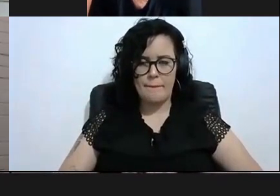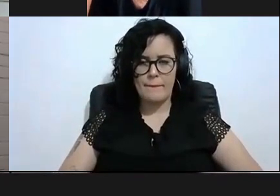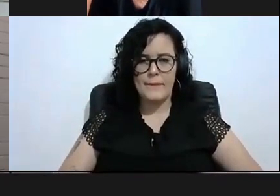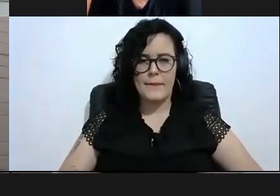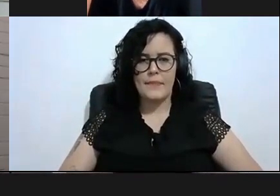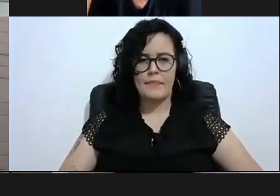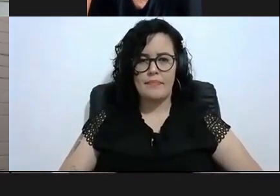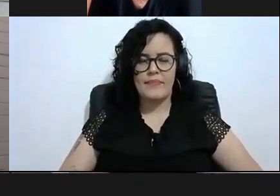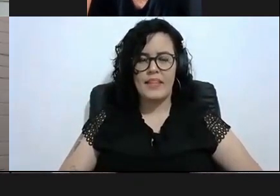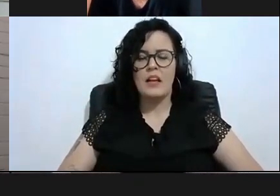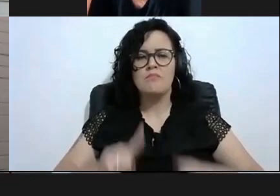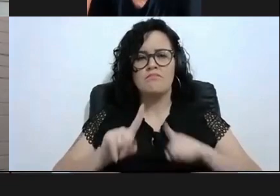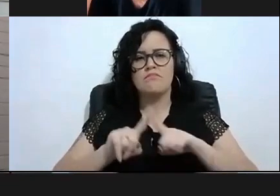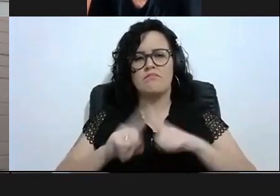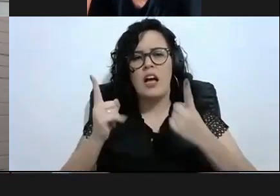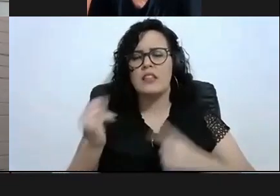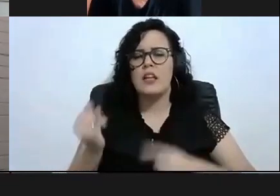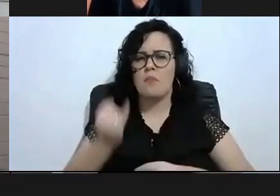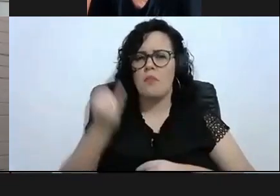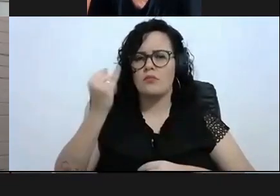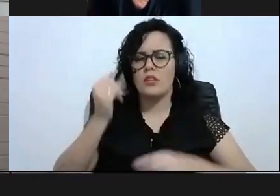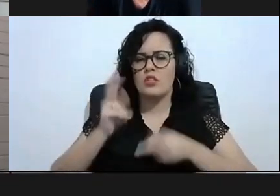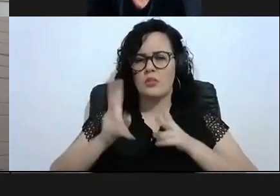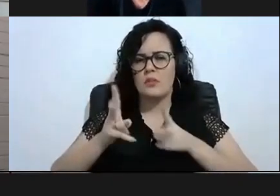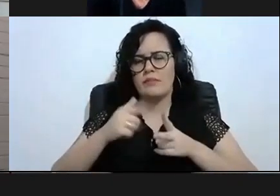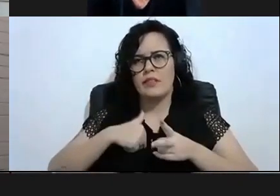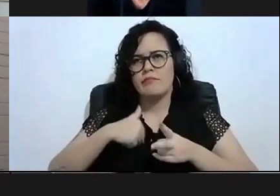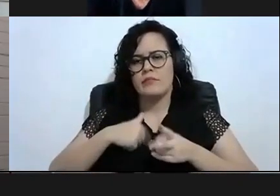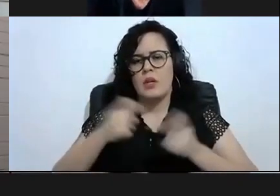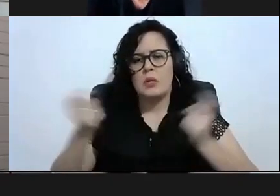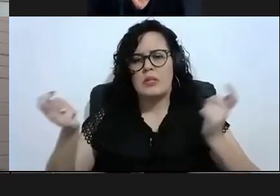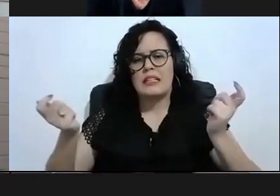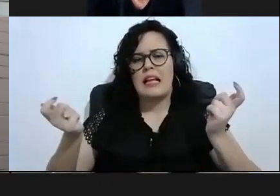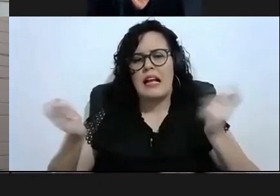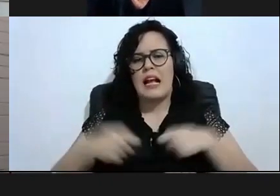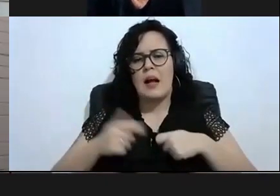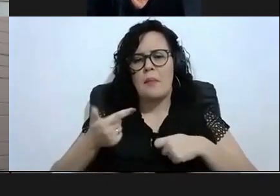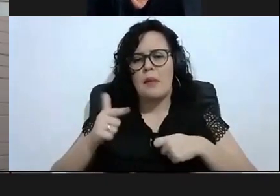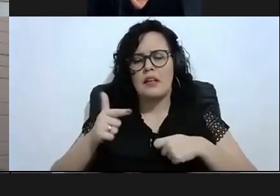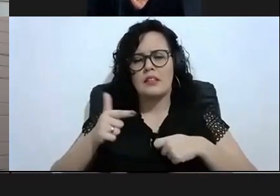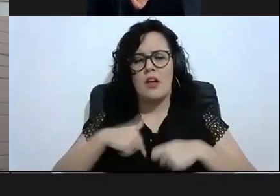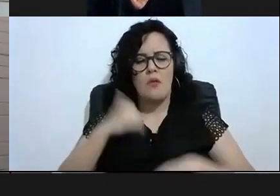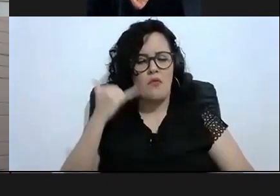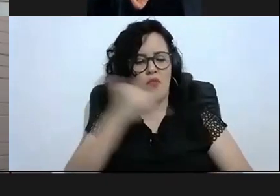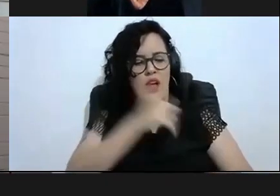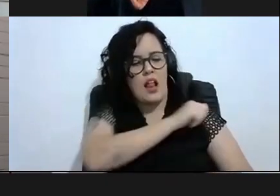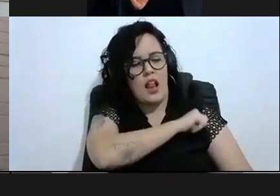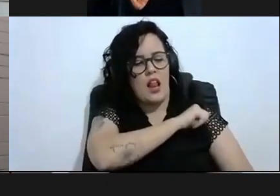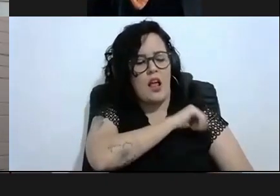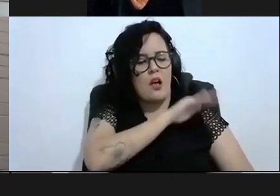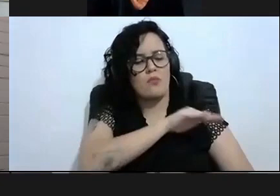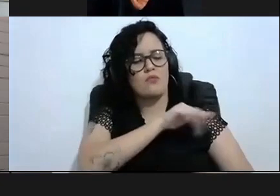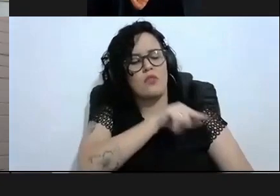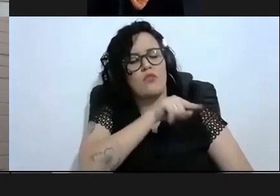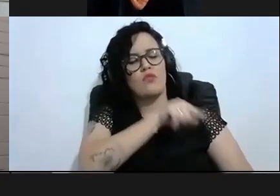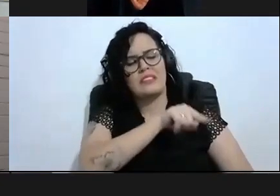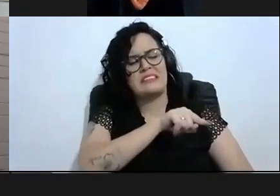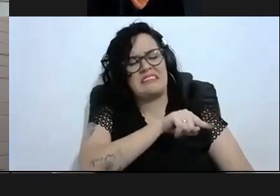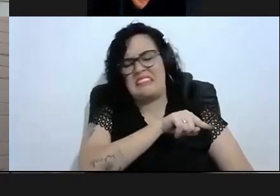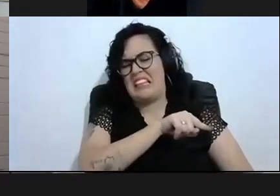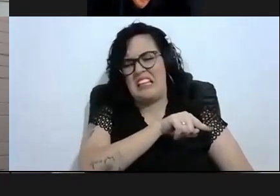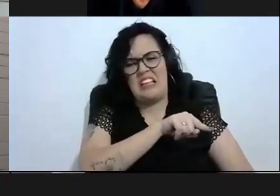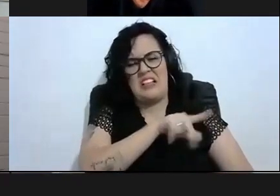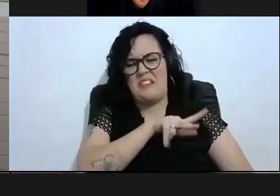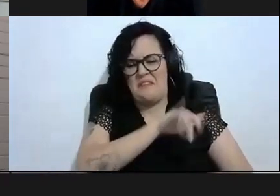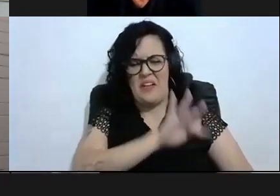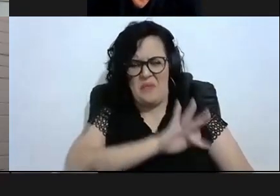manter, eu não seria essa pessoa capaz de falar para um aluno da escola pública que ele não vai fazer uma